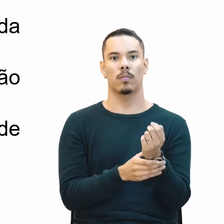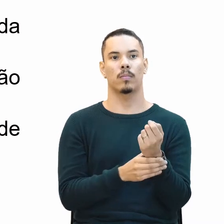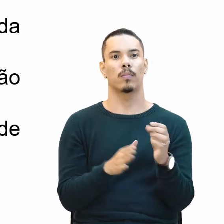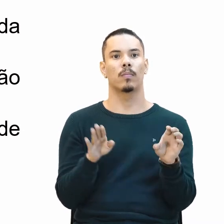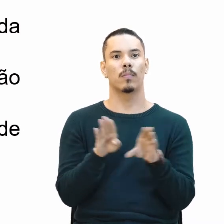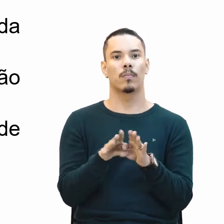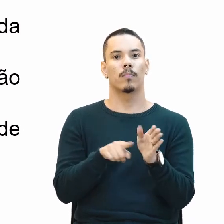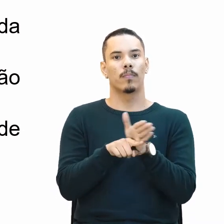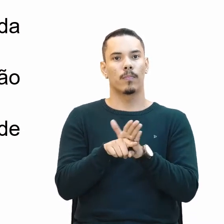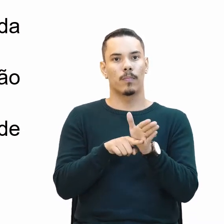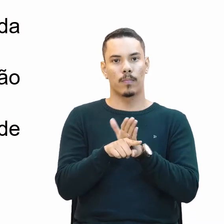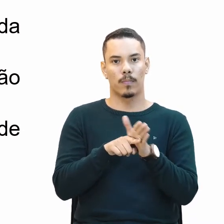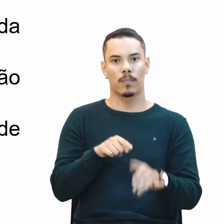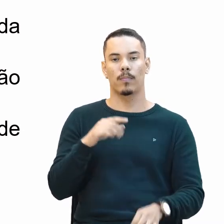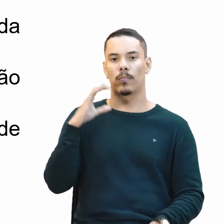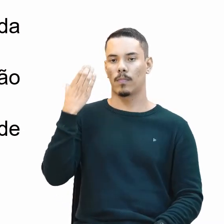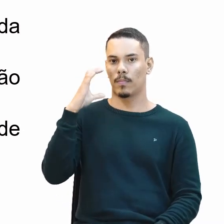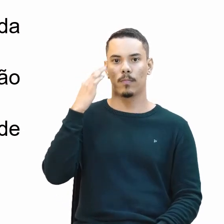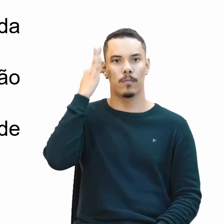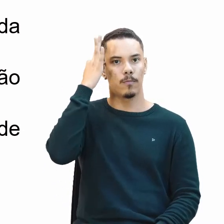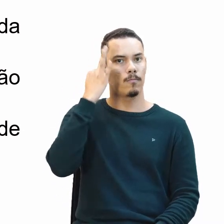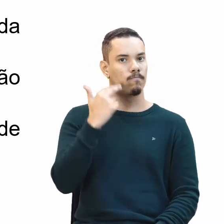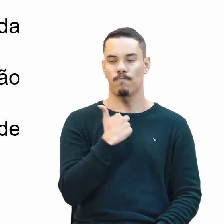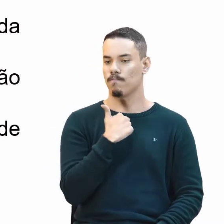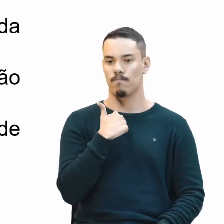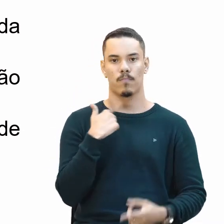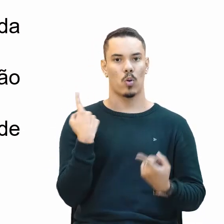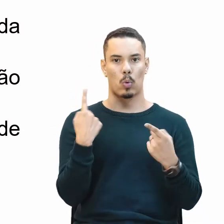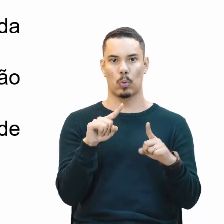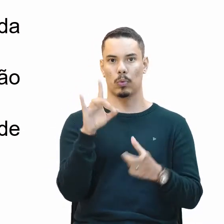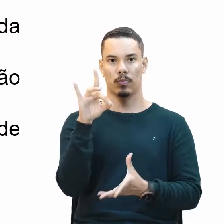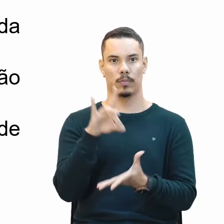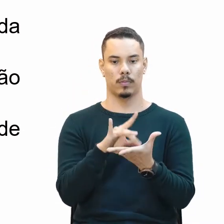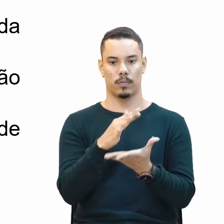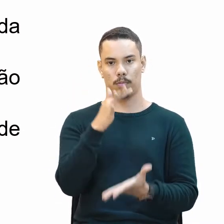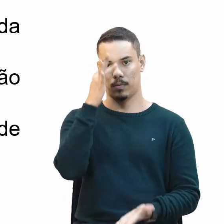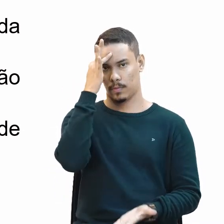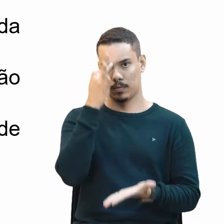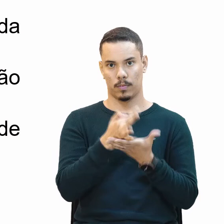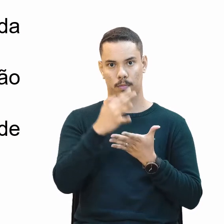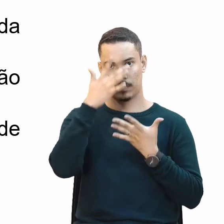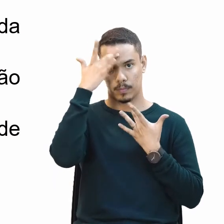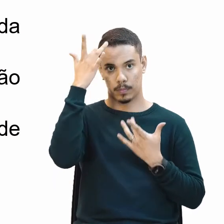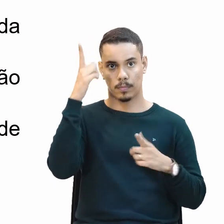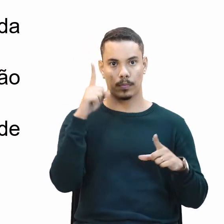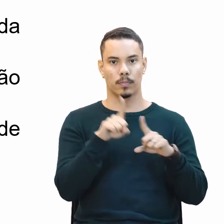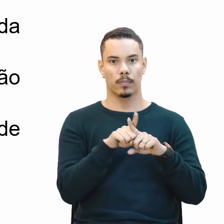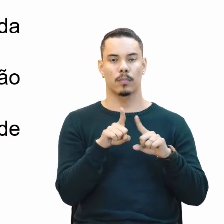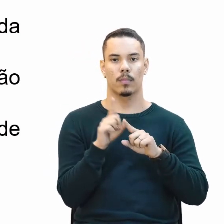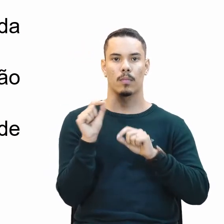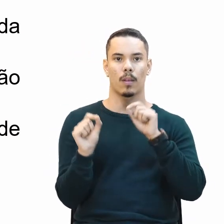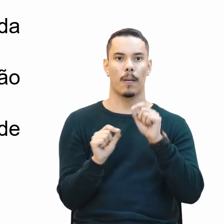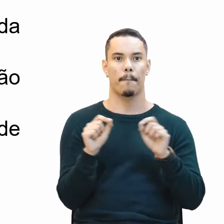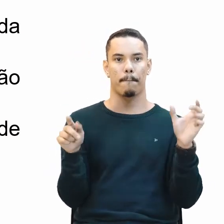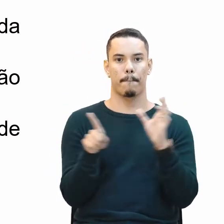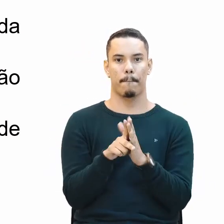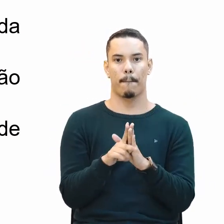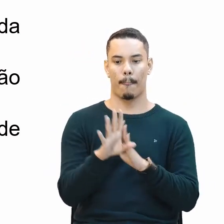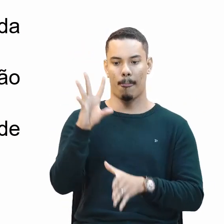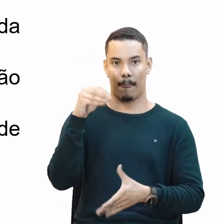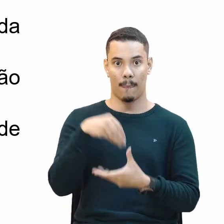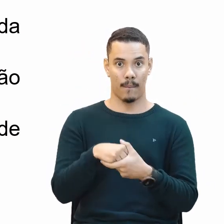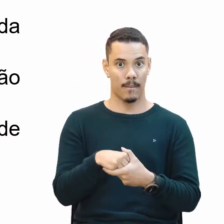e filosóficas não poderiam contrariar as verdades da fé. E uma das questões fundamentais da escolástica,